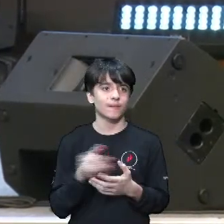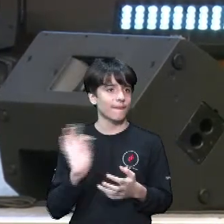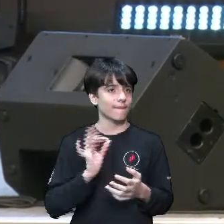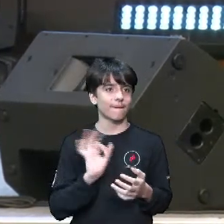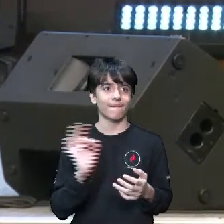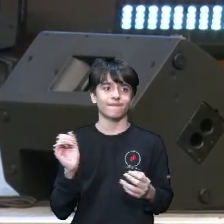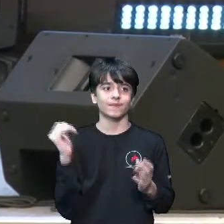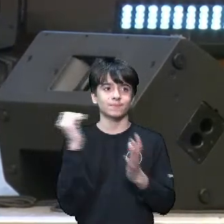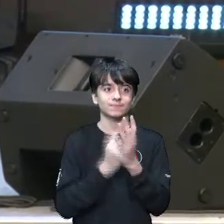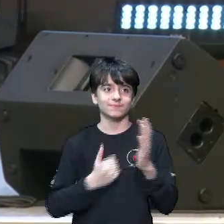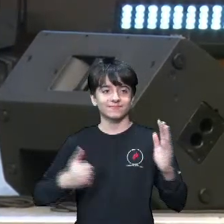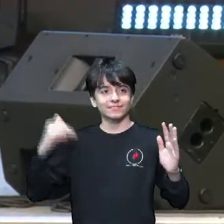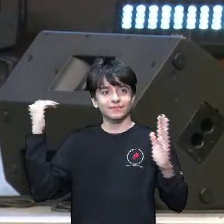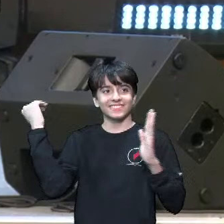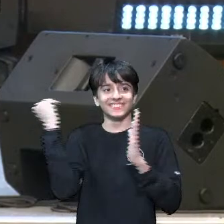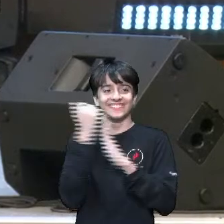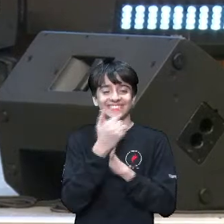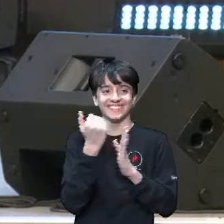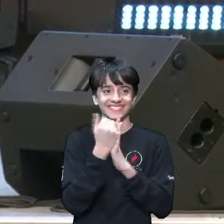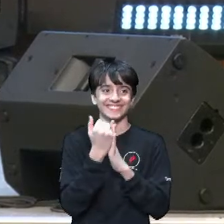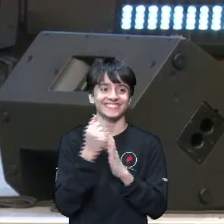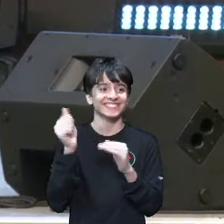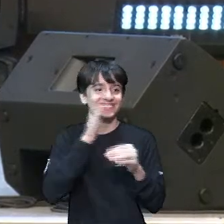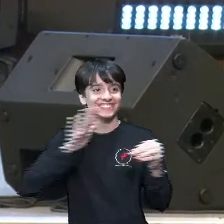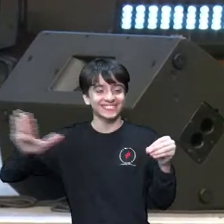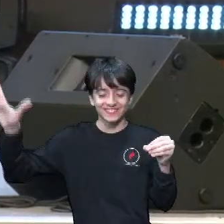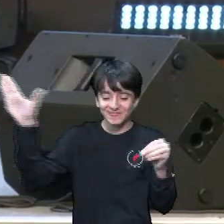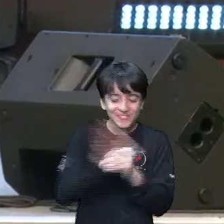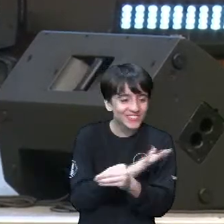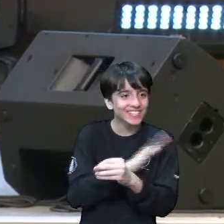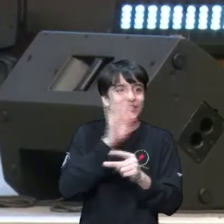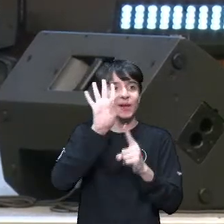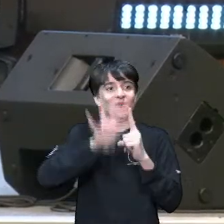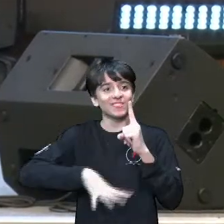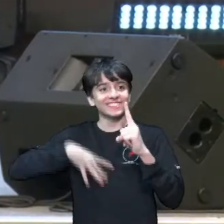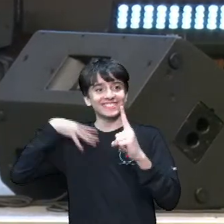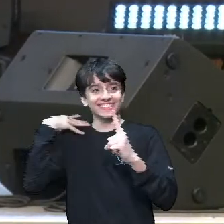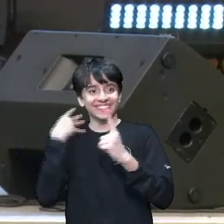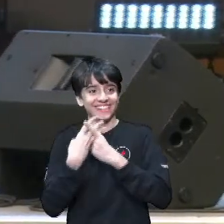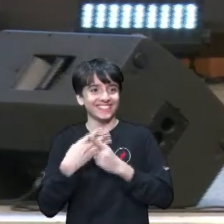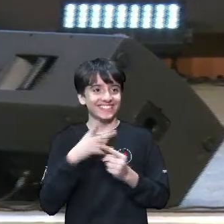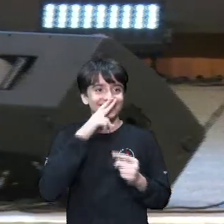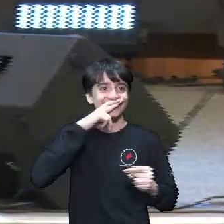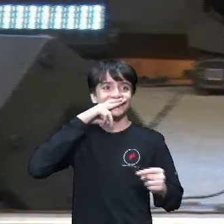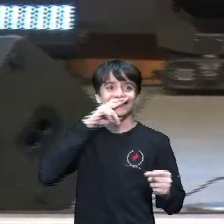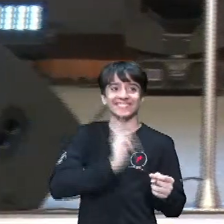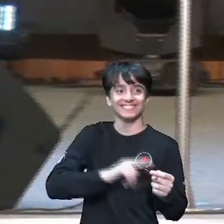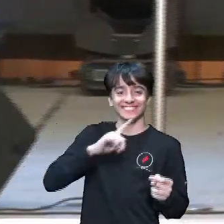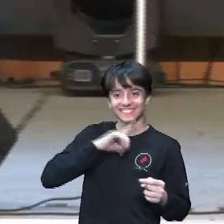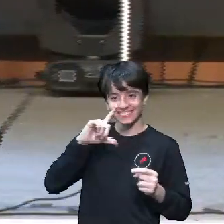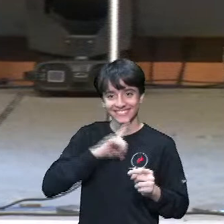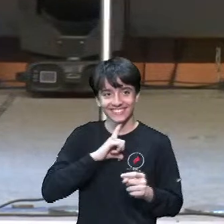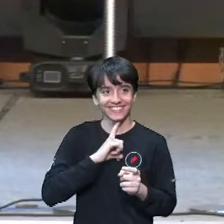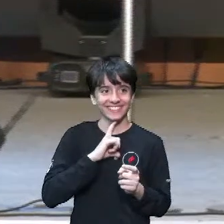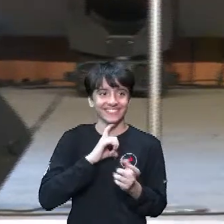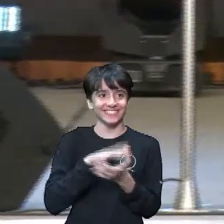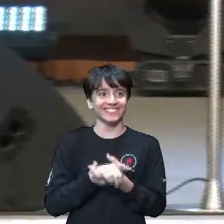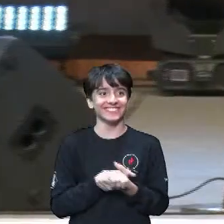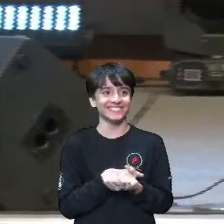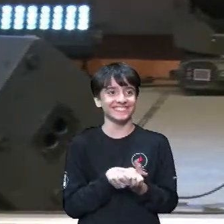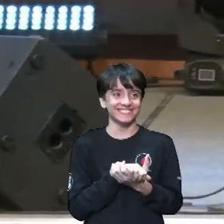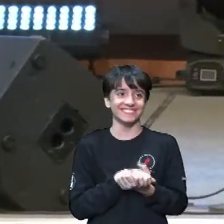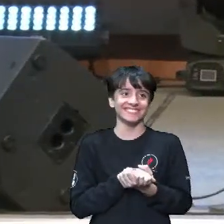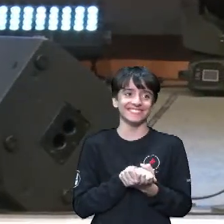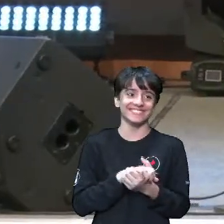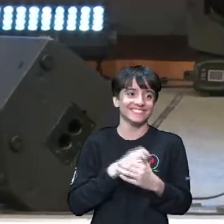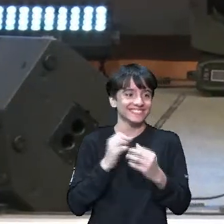superabunda, transborda, multiplica, gera resultados extraordinários na sua vida. Então eu quero nessa noite